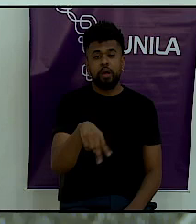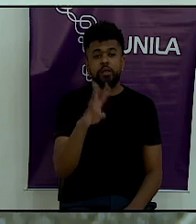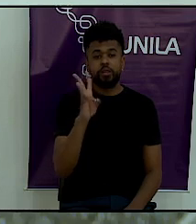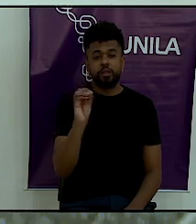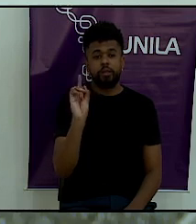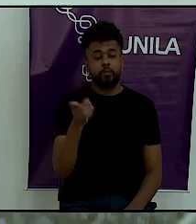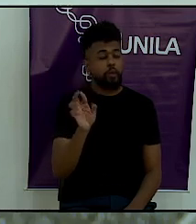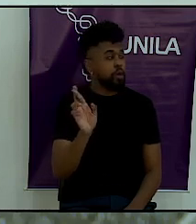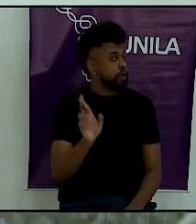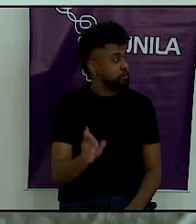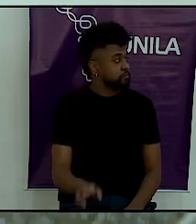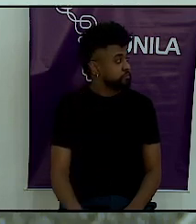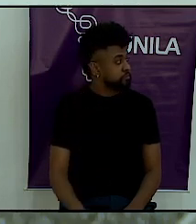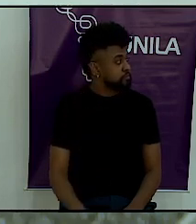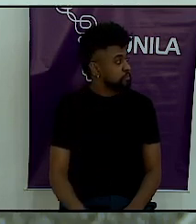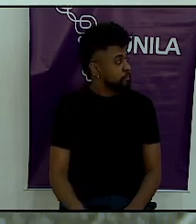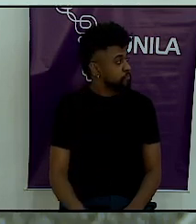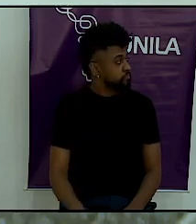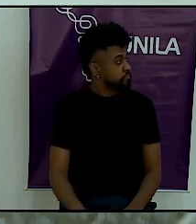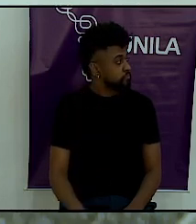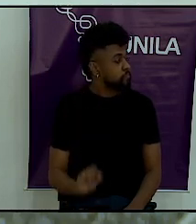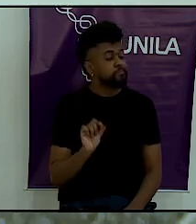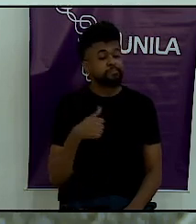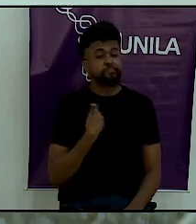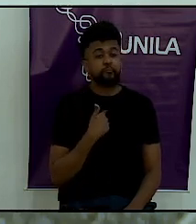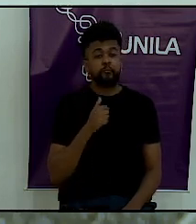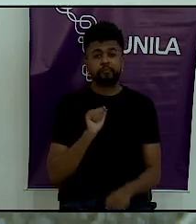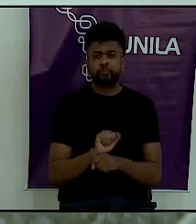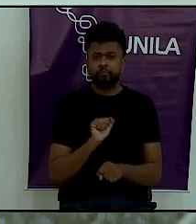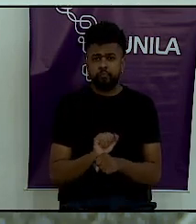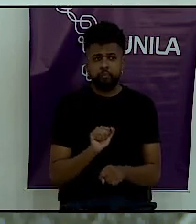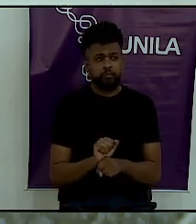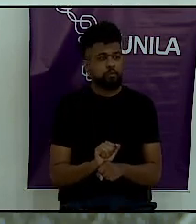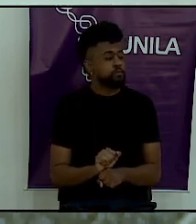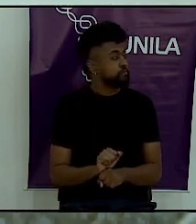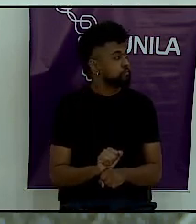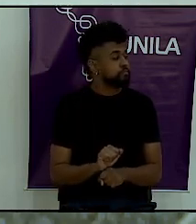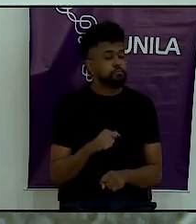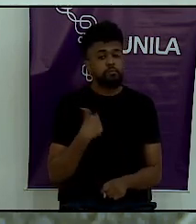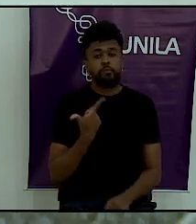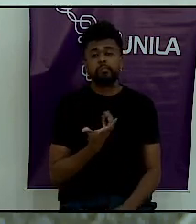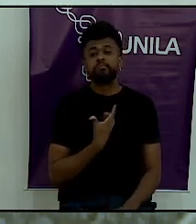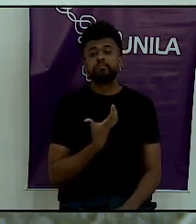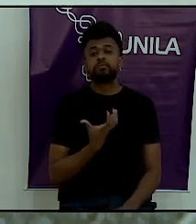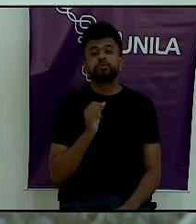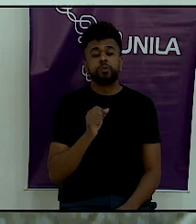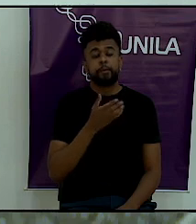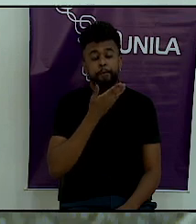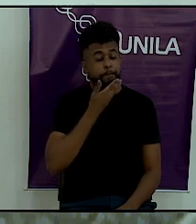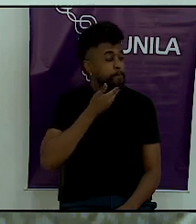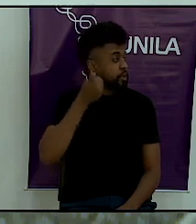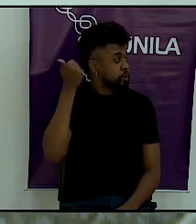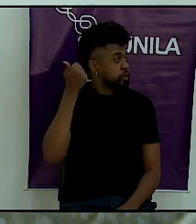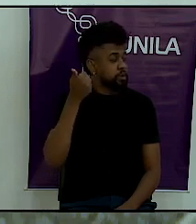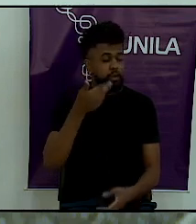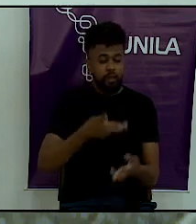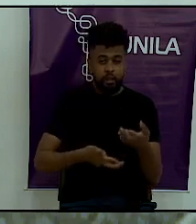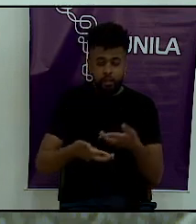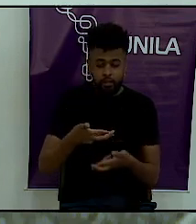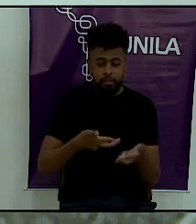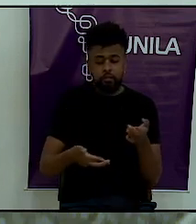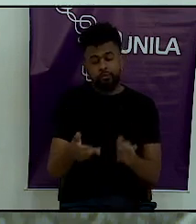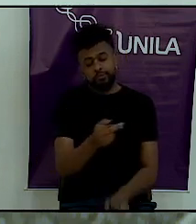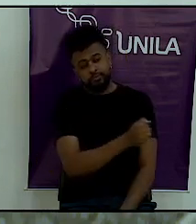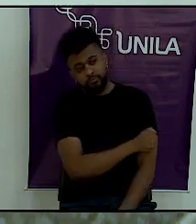mil. Bom, o que a gente espera com isso? Primeiro, melhorar, né, a relação com os